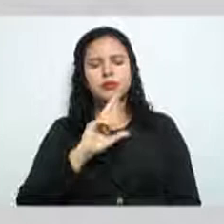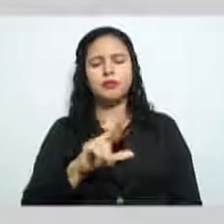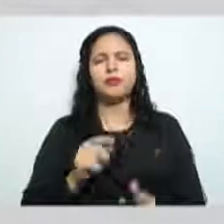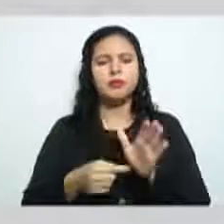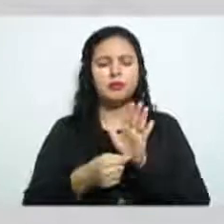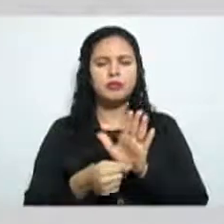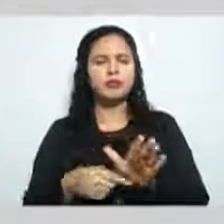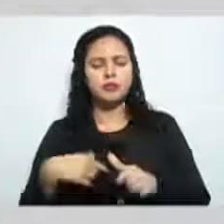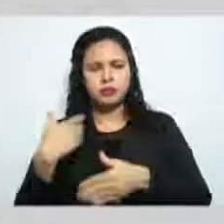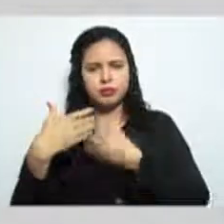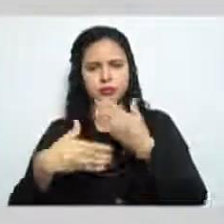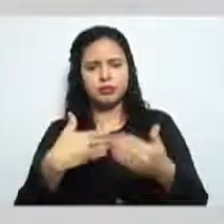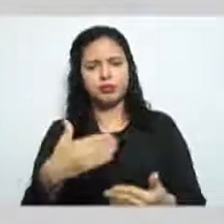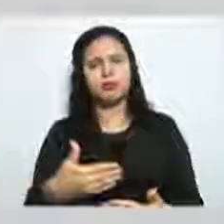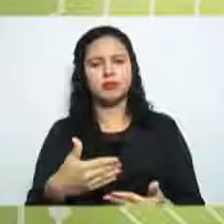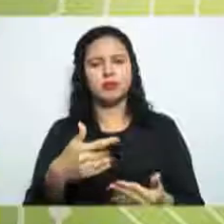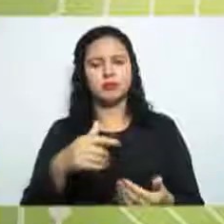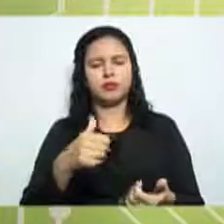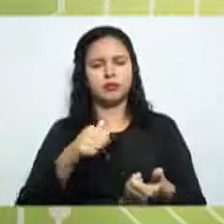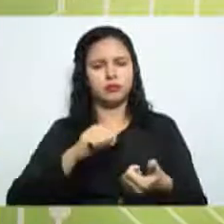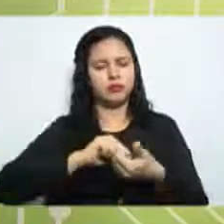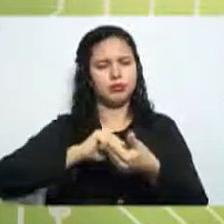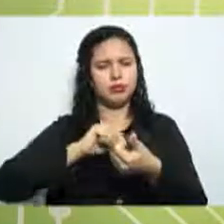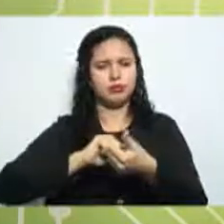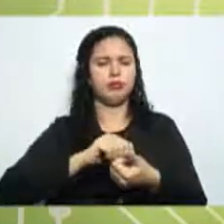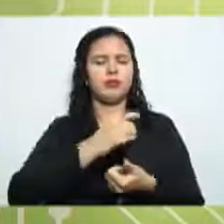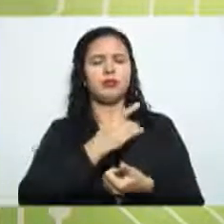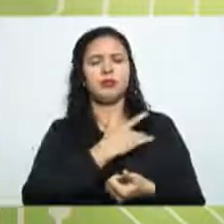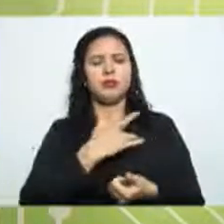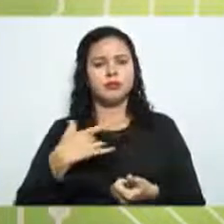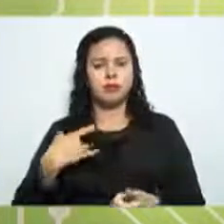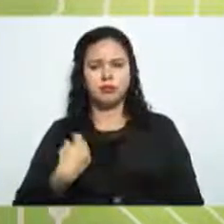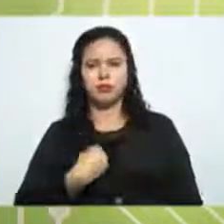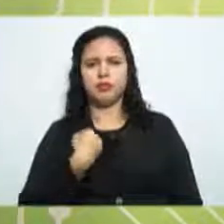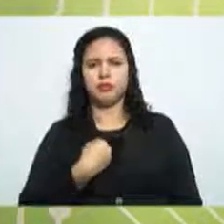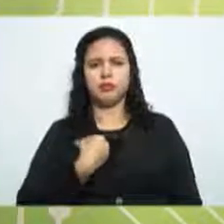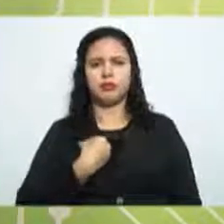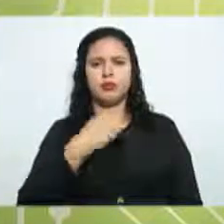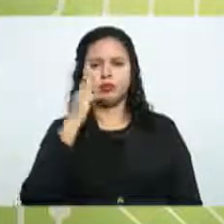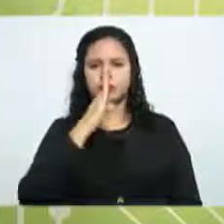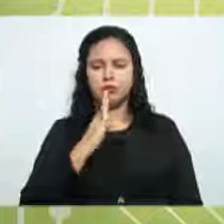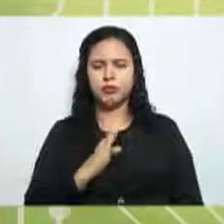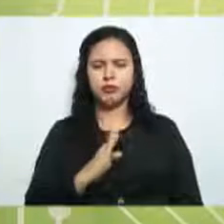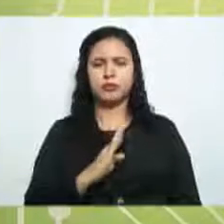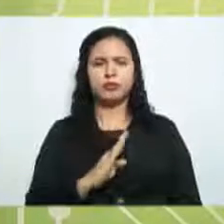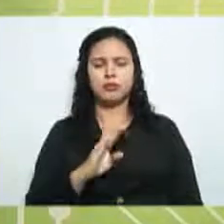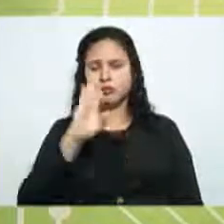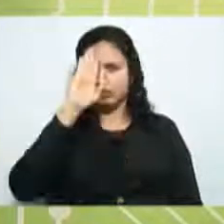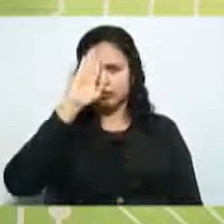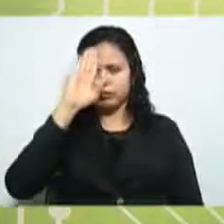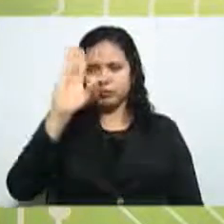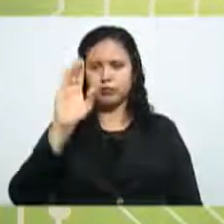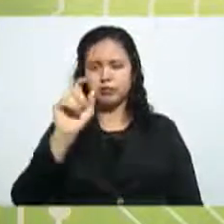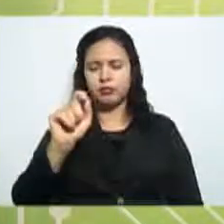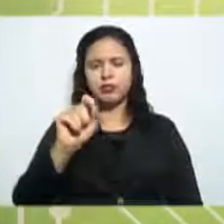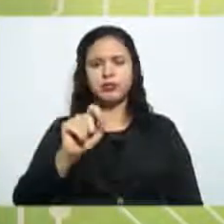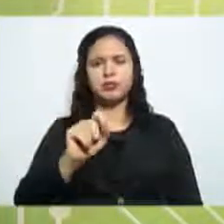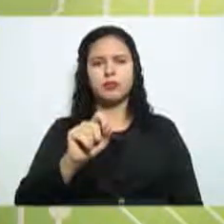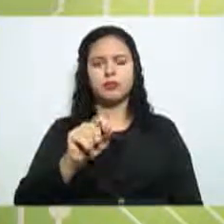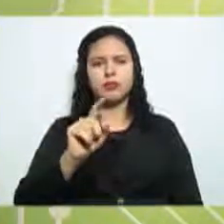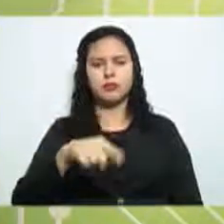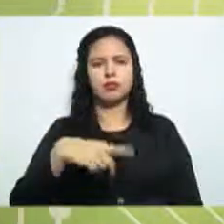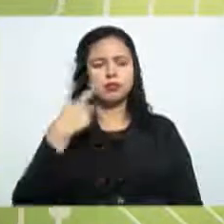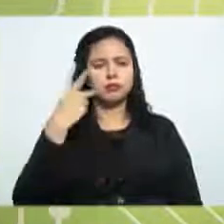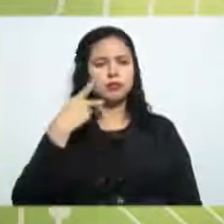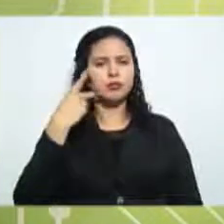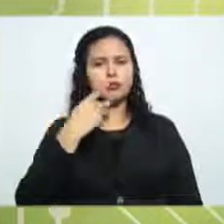a evolução da qualidade de vida no Brasil nas últimas décadas, e principalmente isso é resposta das nossas